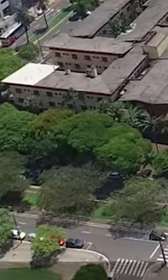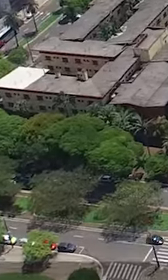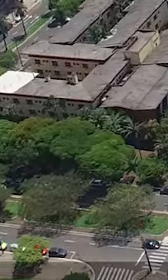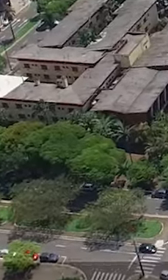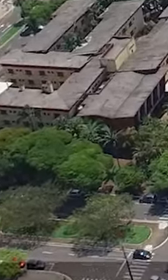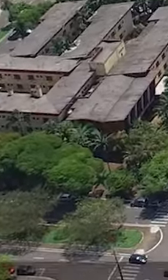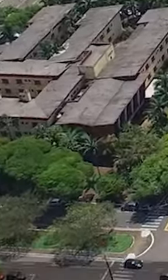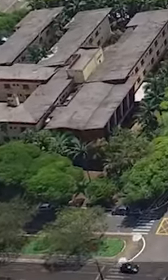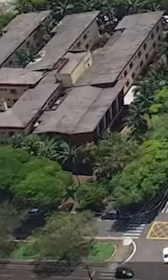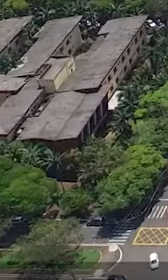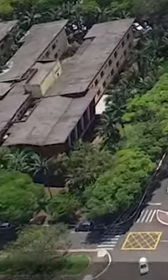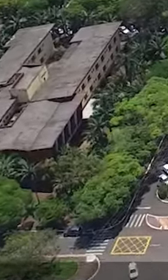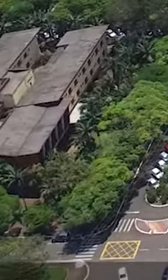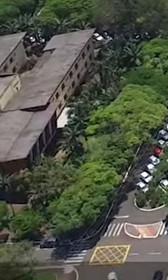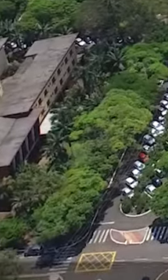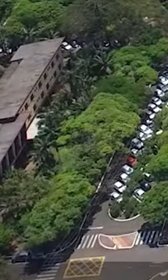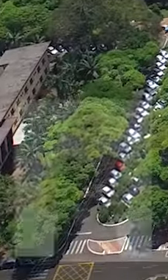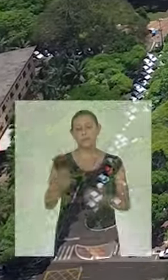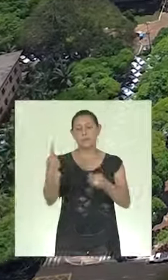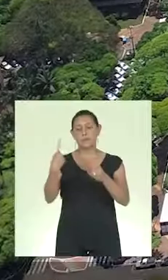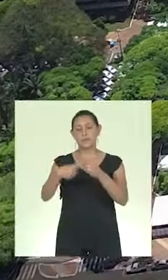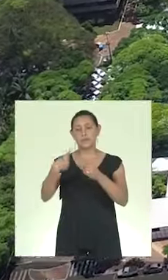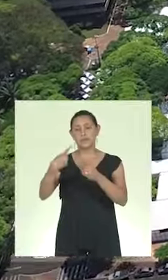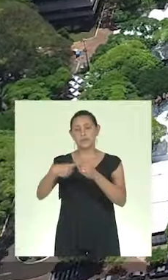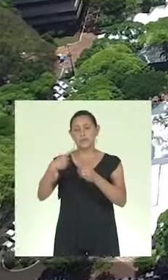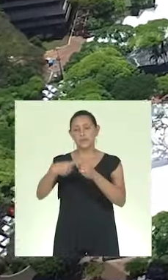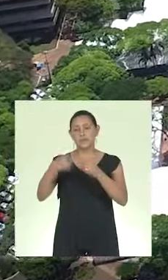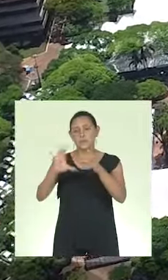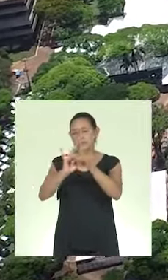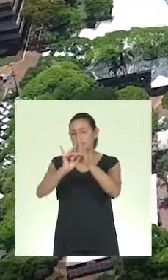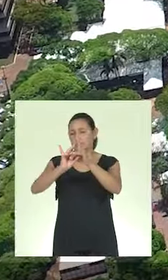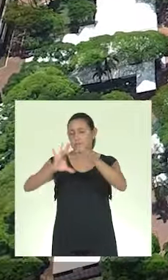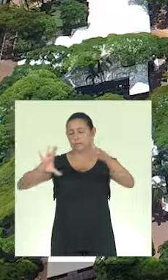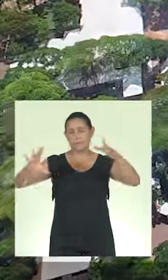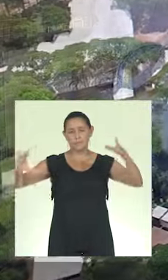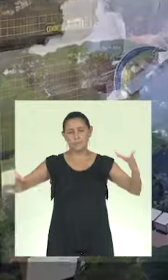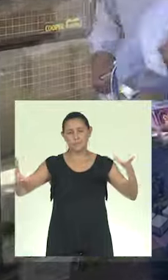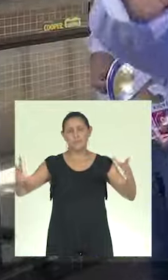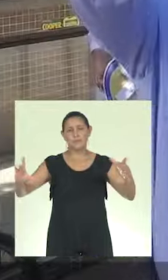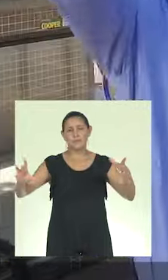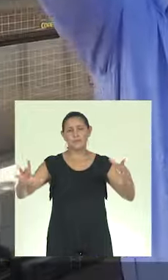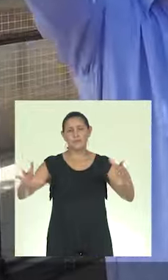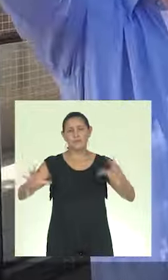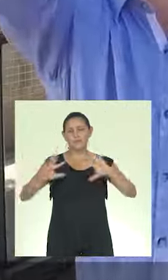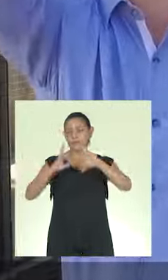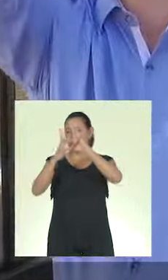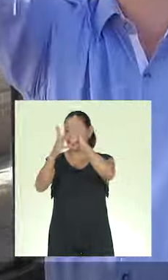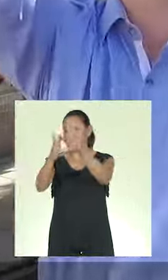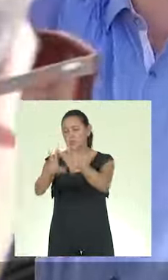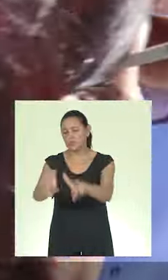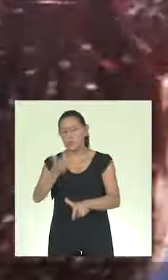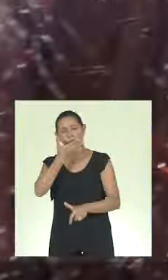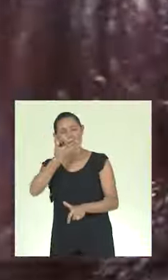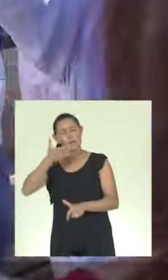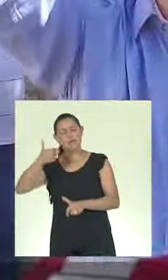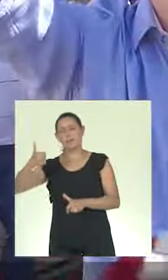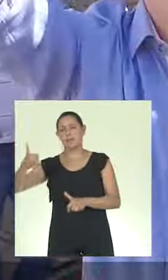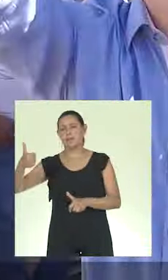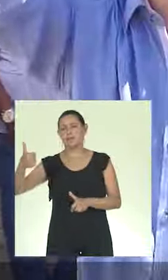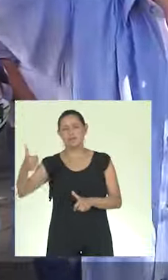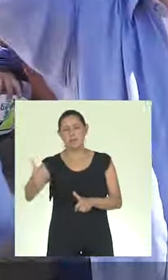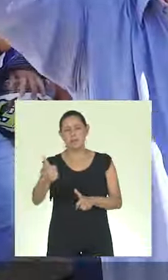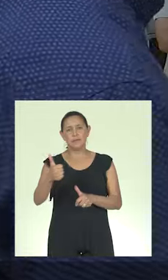Para a cidade se libertar e tudo melhorar, nasce